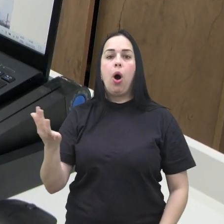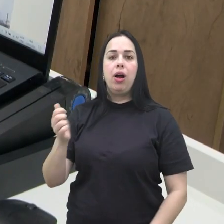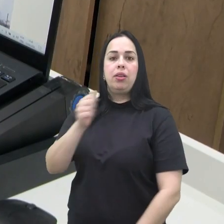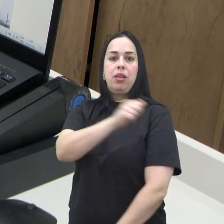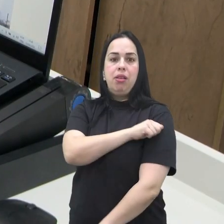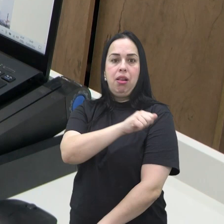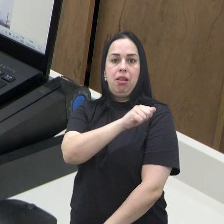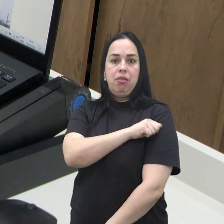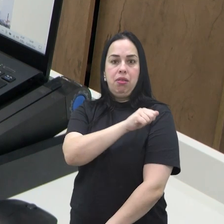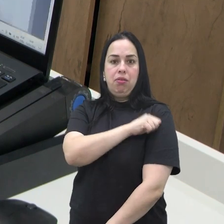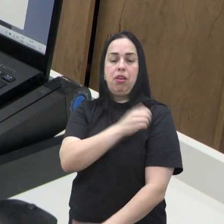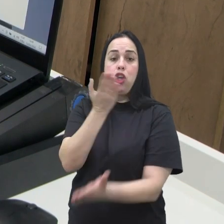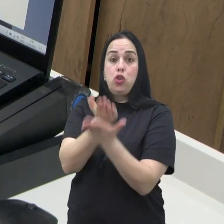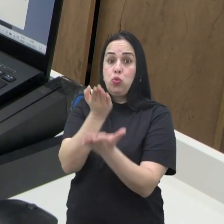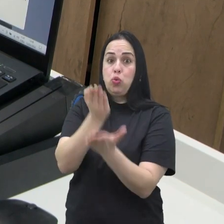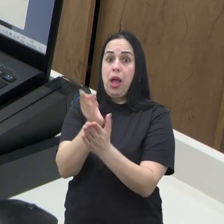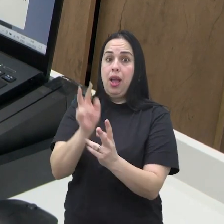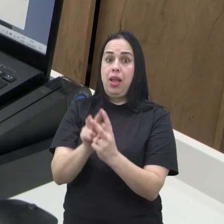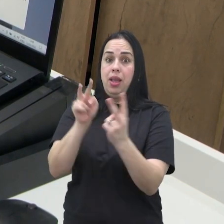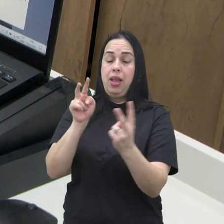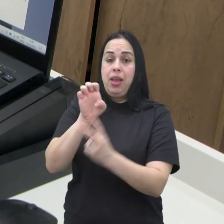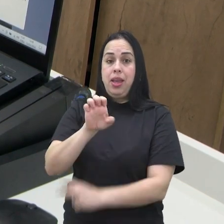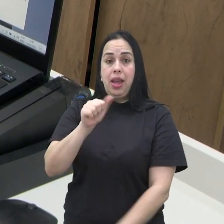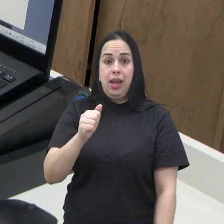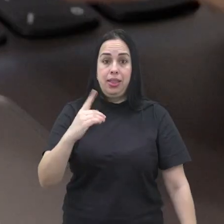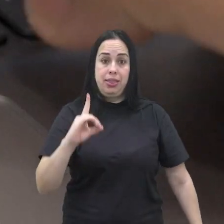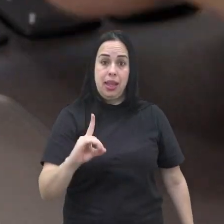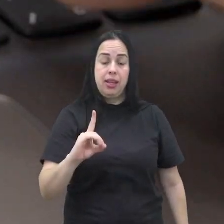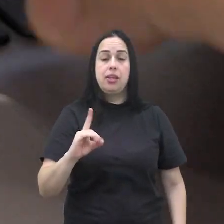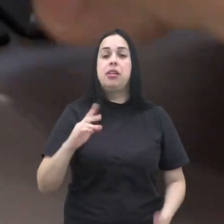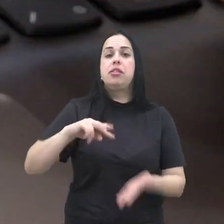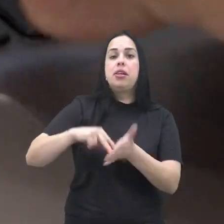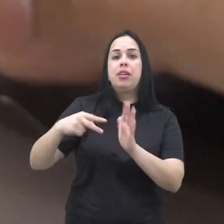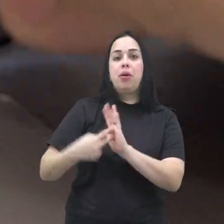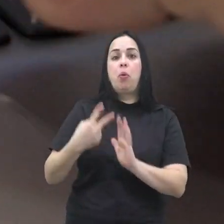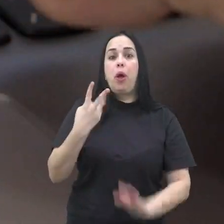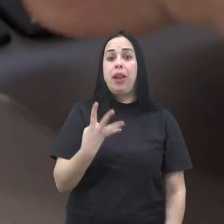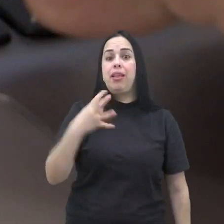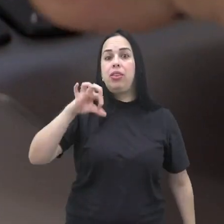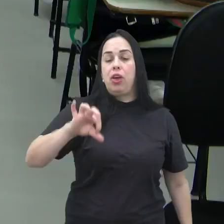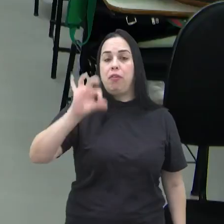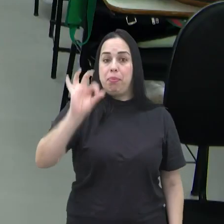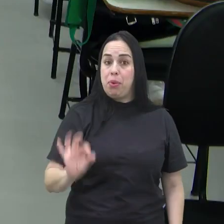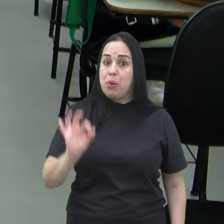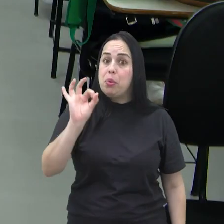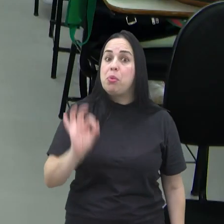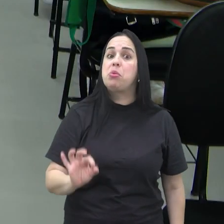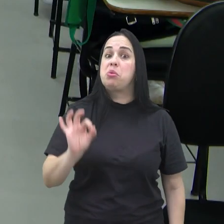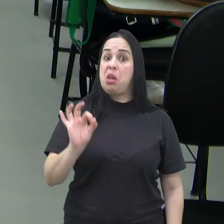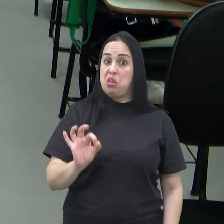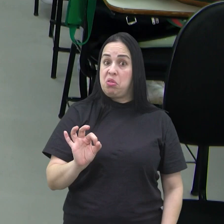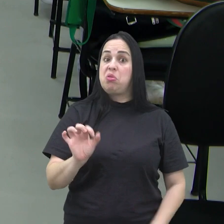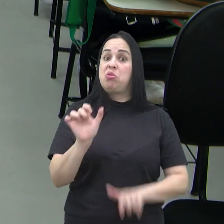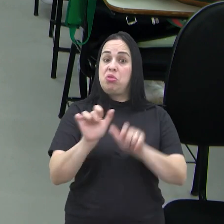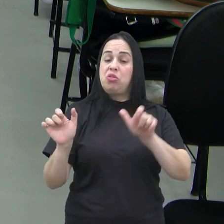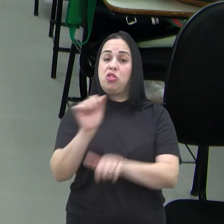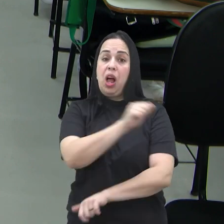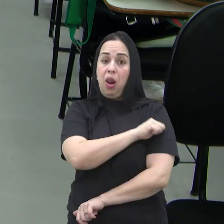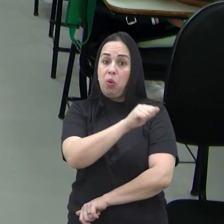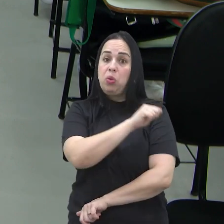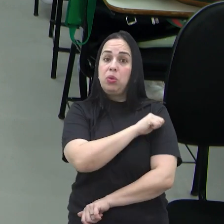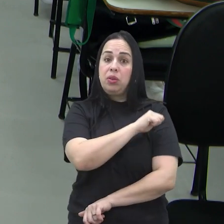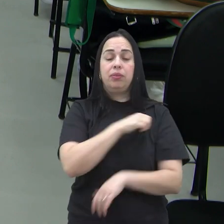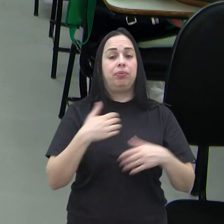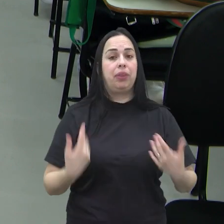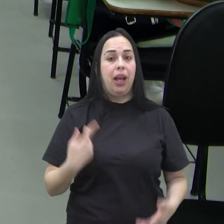de universitários que usam a modalidade EAD representa 49% dos estudantes matriculados